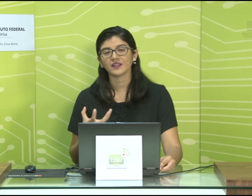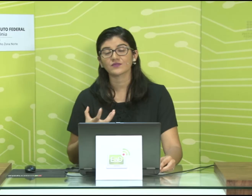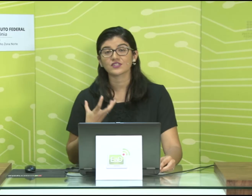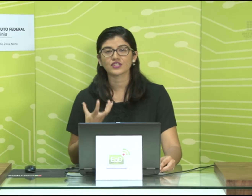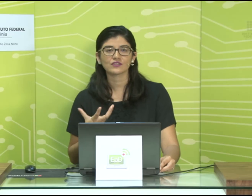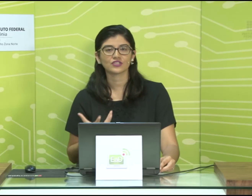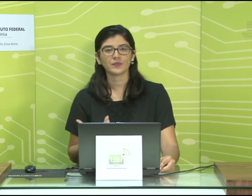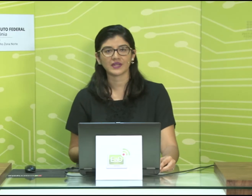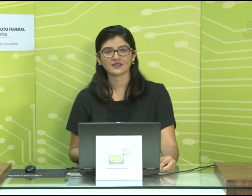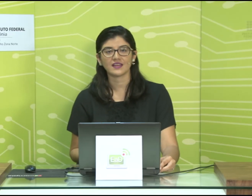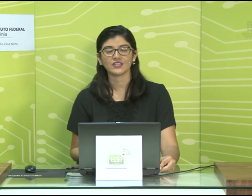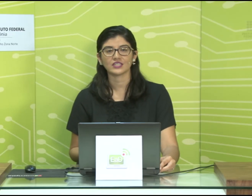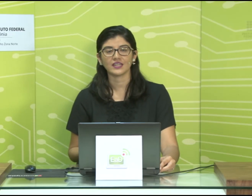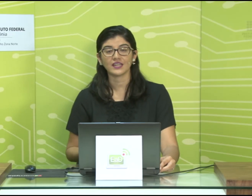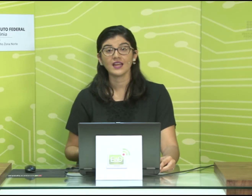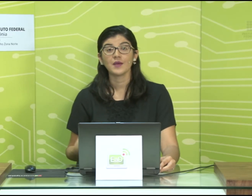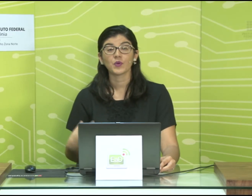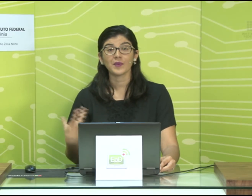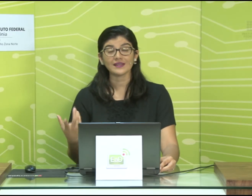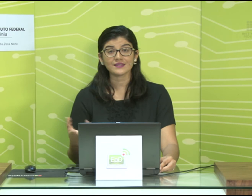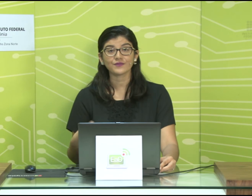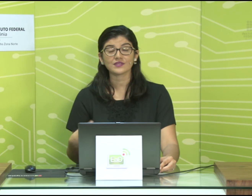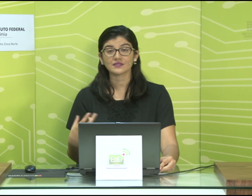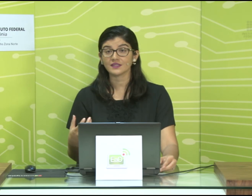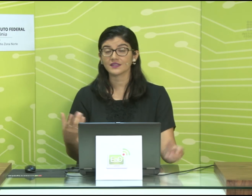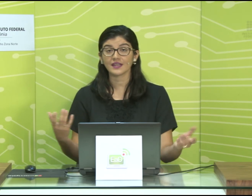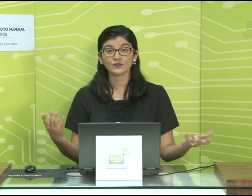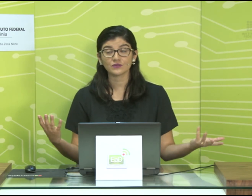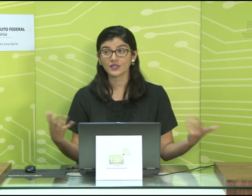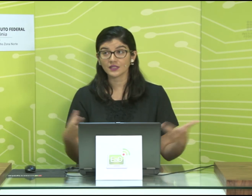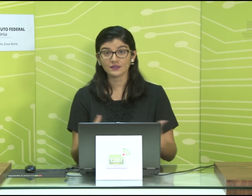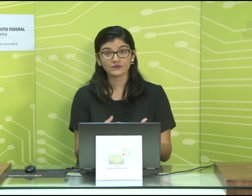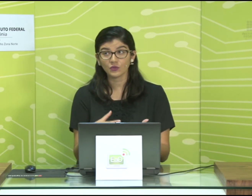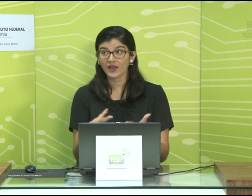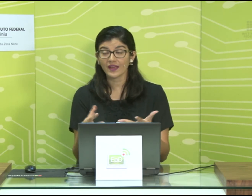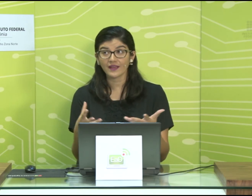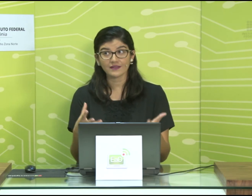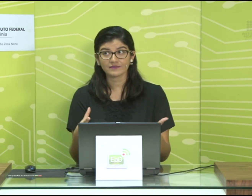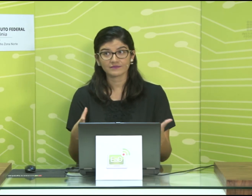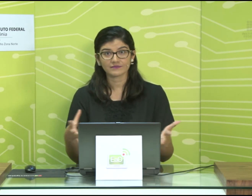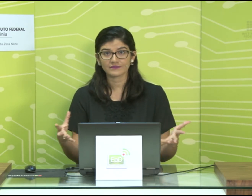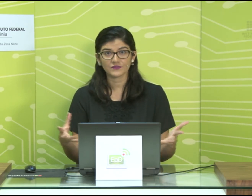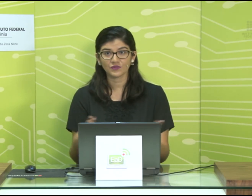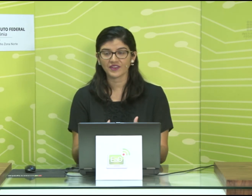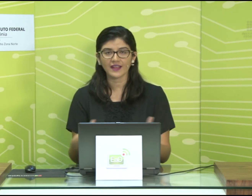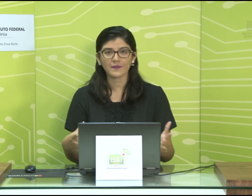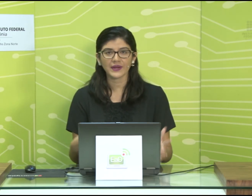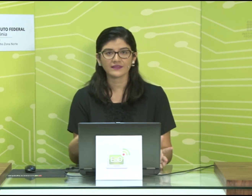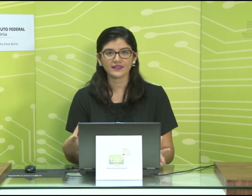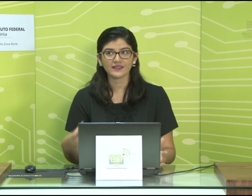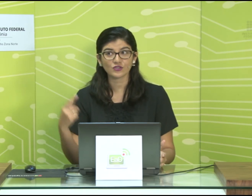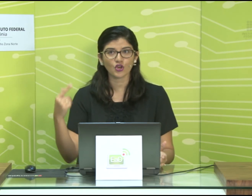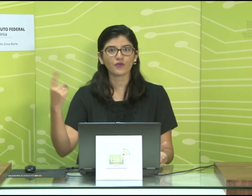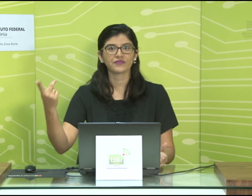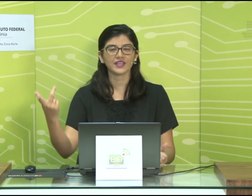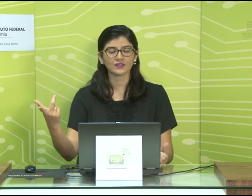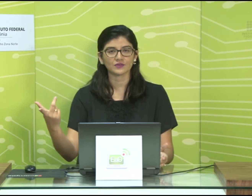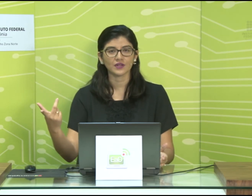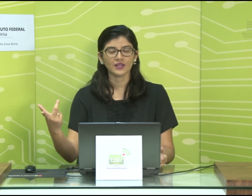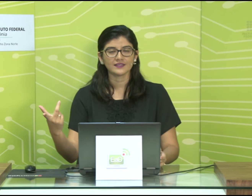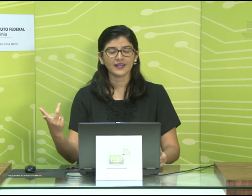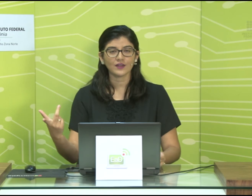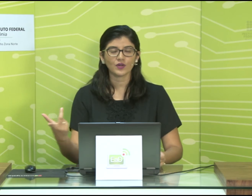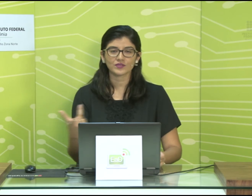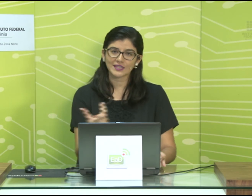que eu falei, os estilos de aprendizagem, né? Por mais que você tenta, tem aluno que não vai aprender ali só